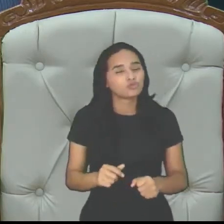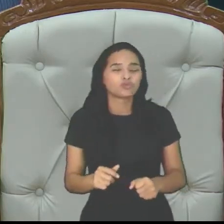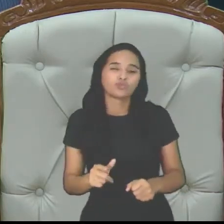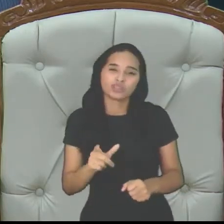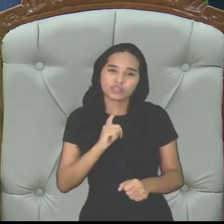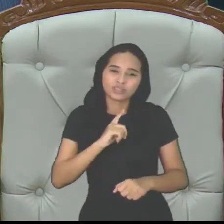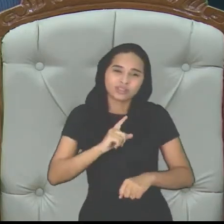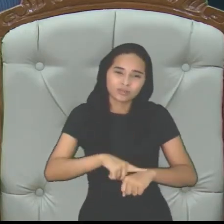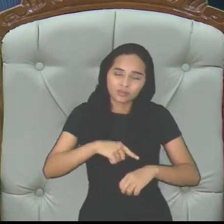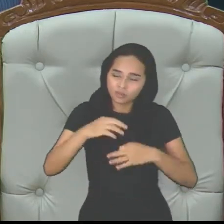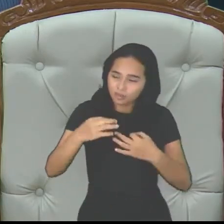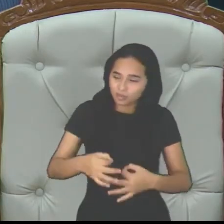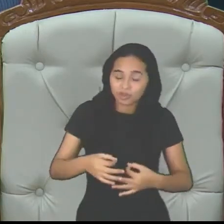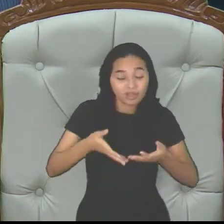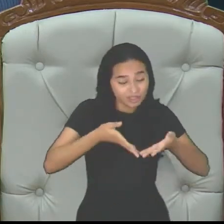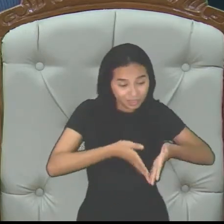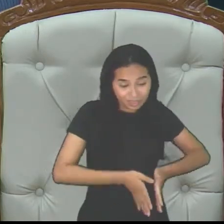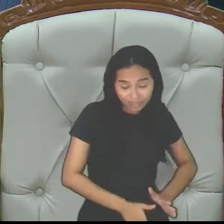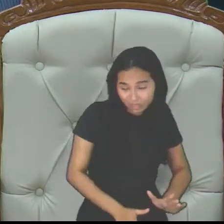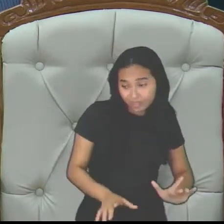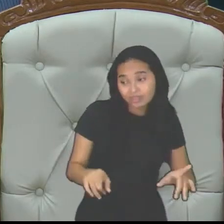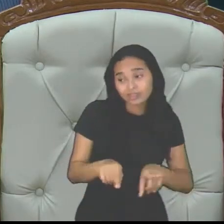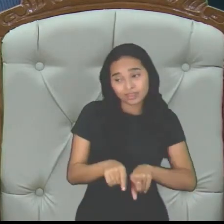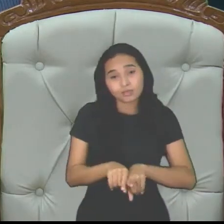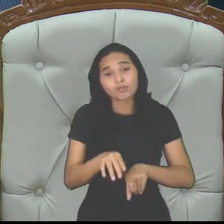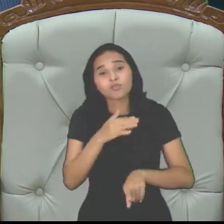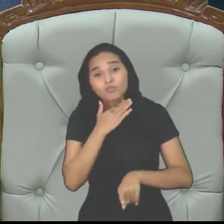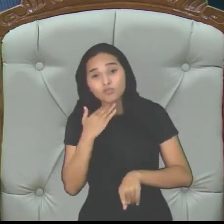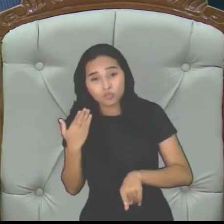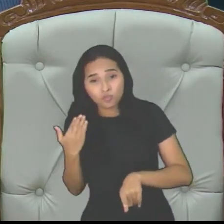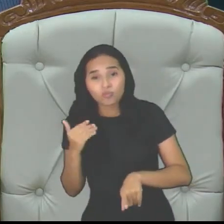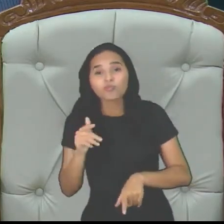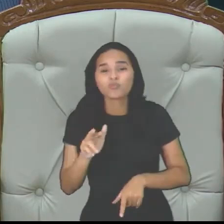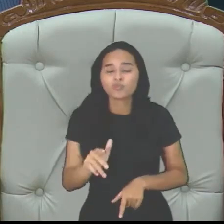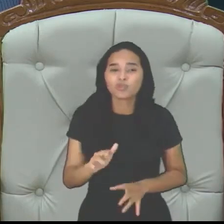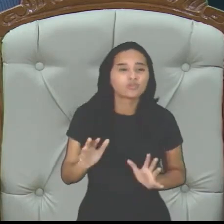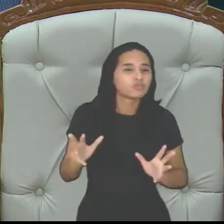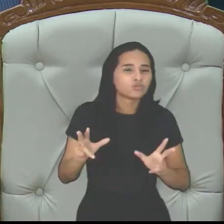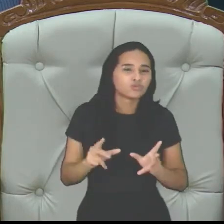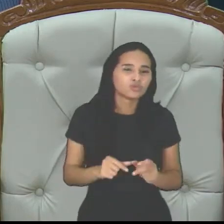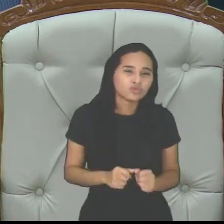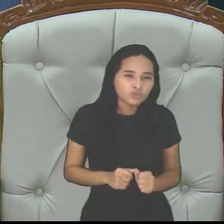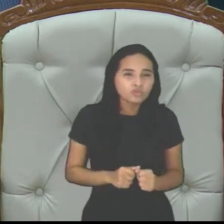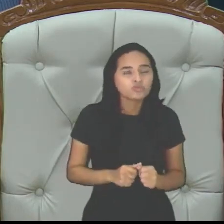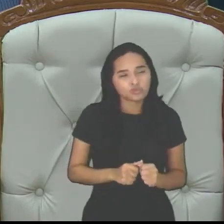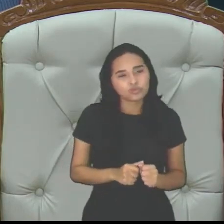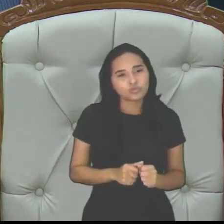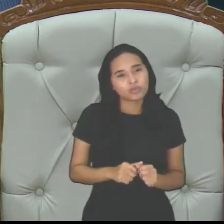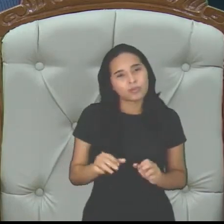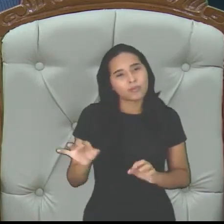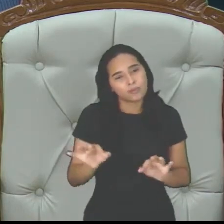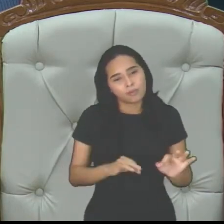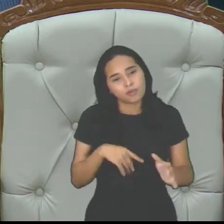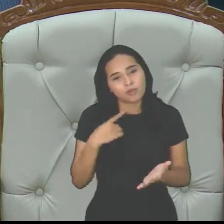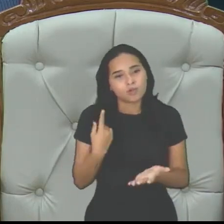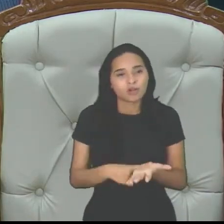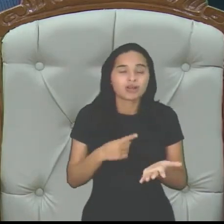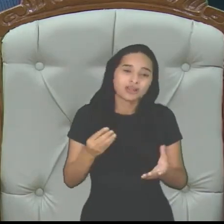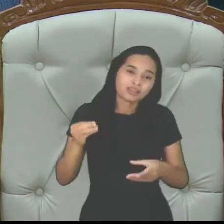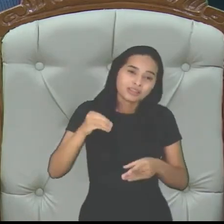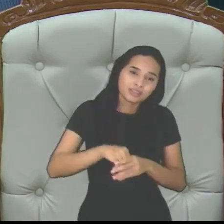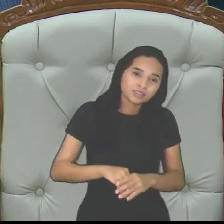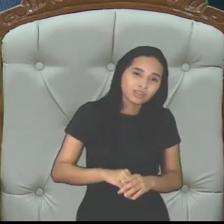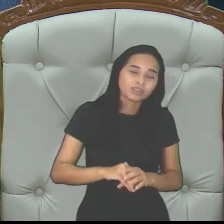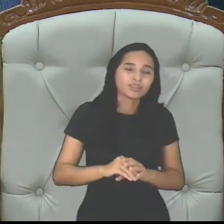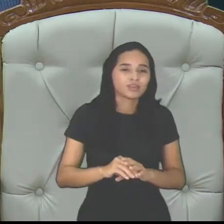e tem tempo para morrer também, irmãos. Tudo está predeterminado dentro da